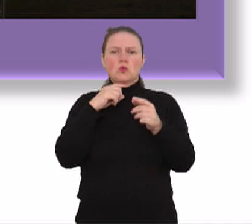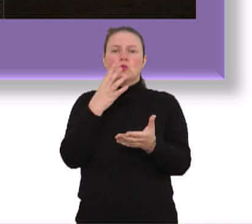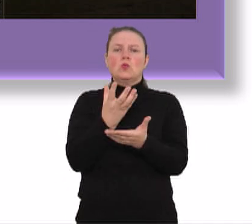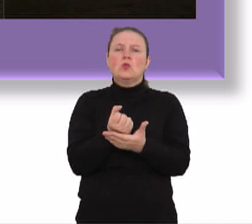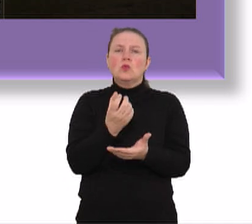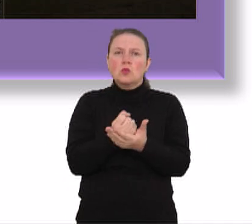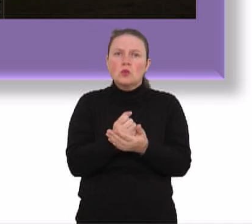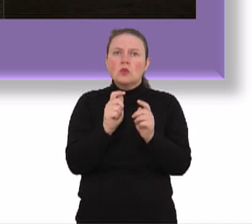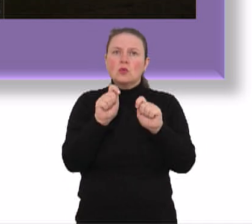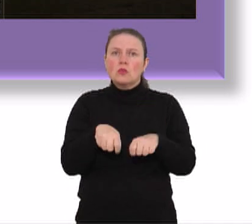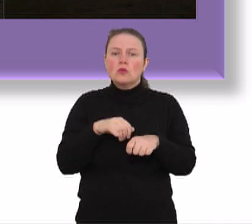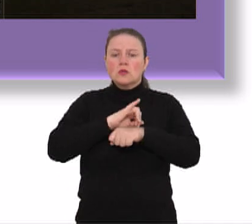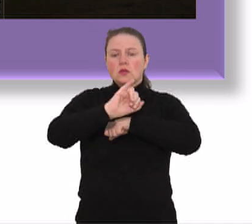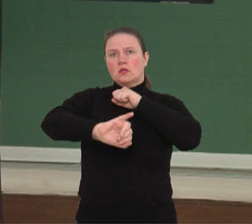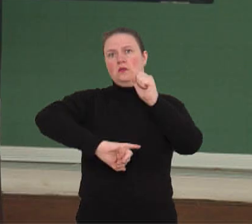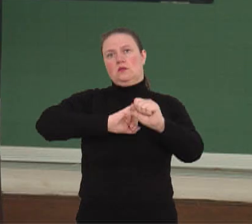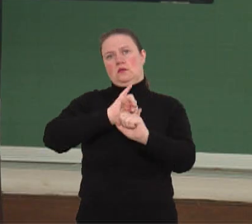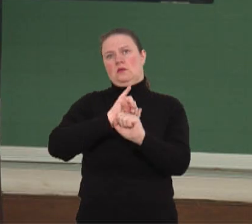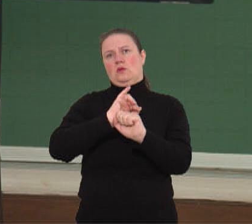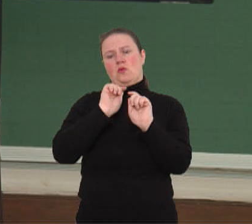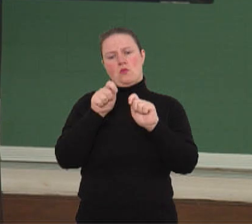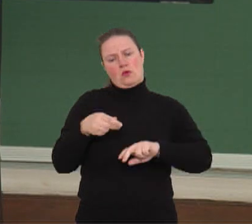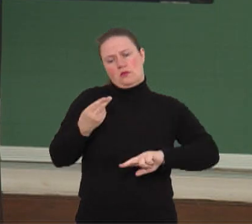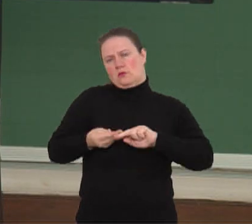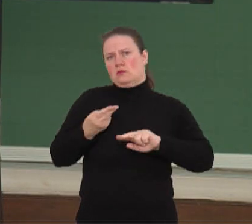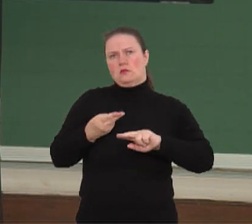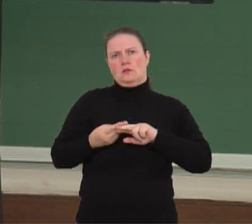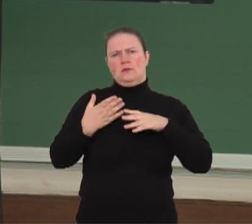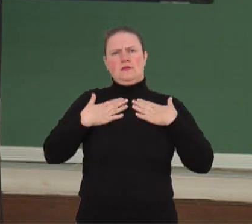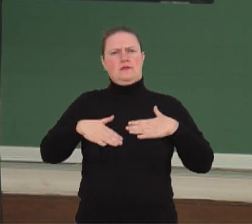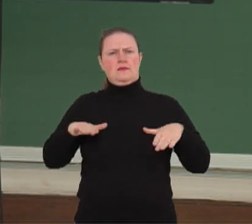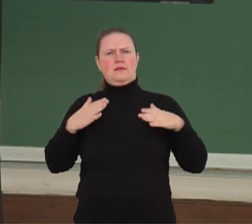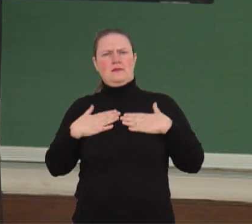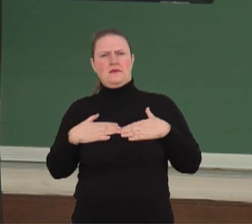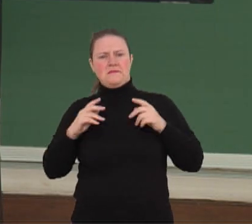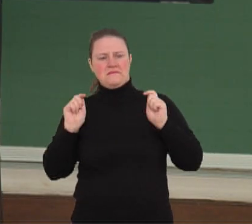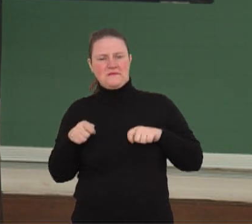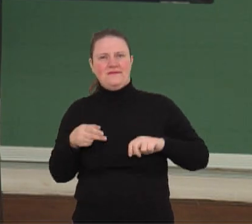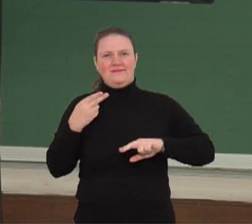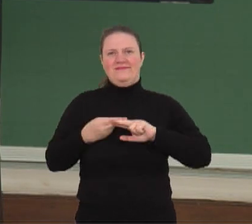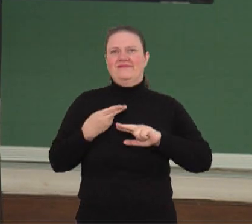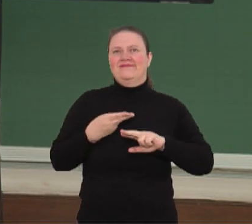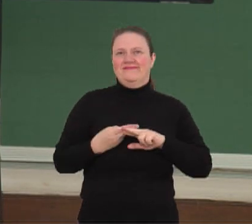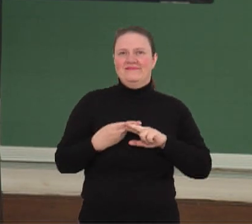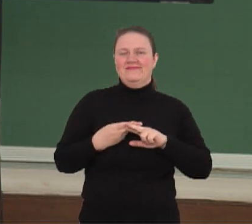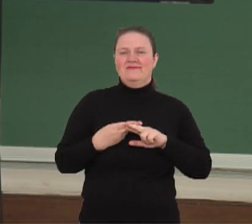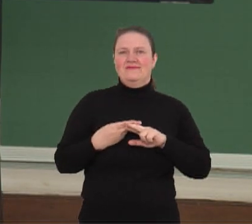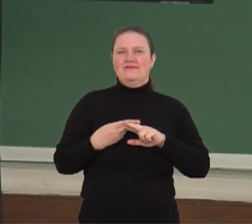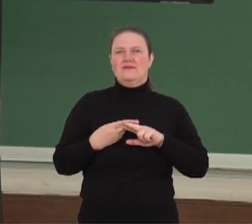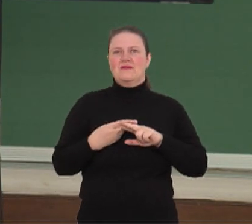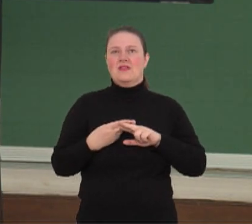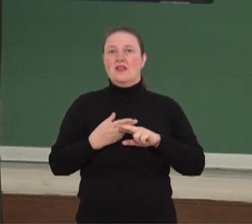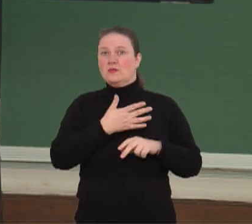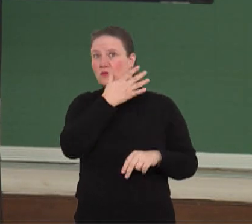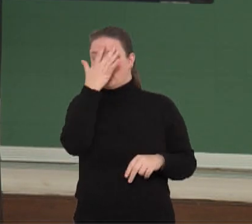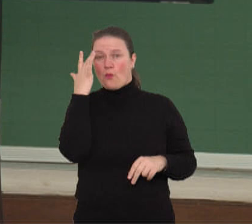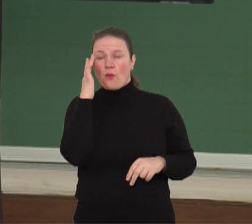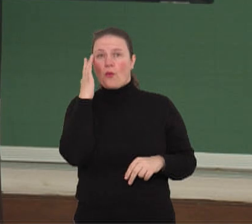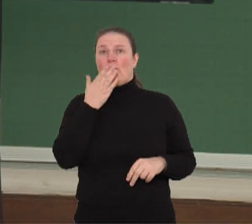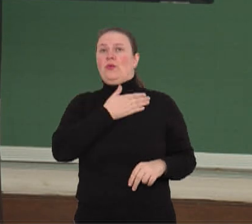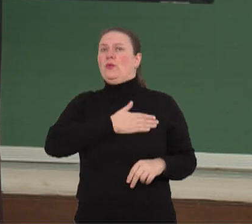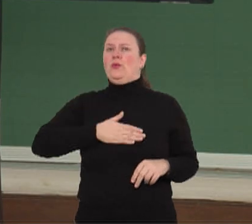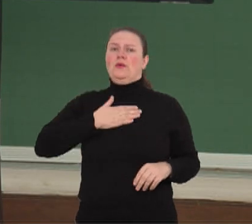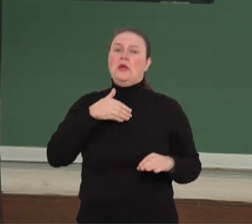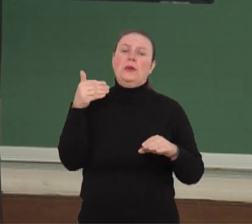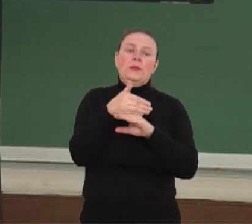você também pode usar online no site. Fica tranquilo, fica à vontade, vai lá e usa. O pessoal vai gostar muito que vocês vão acessar e